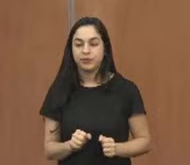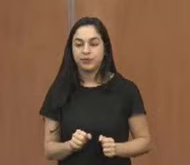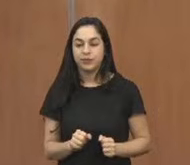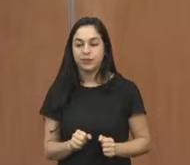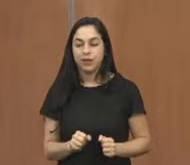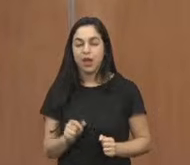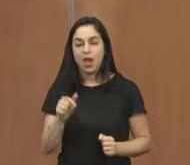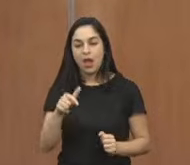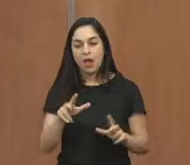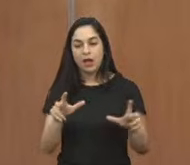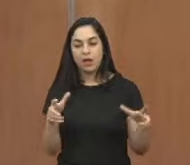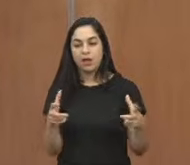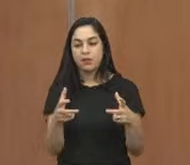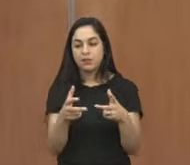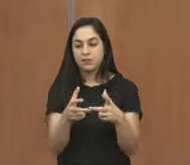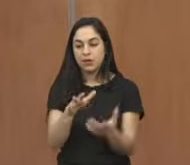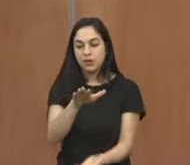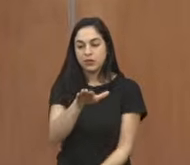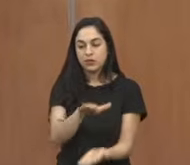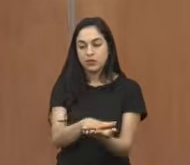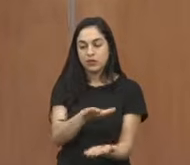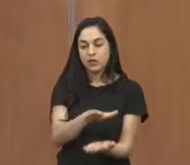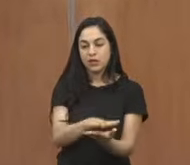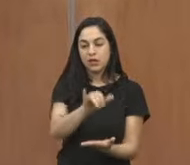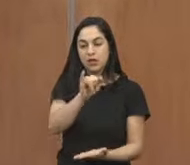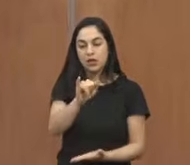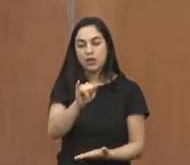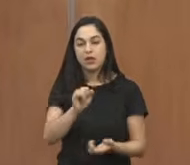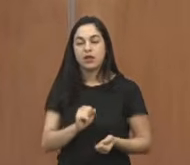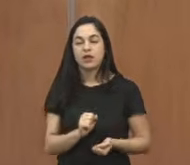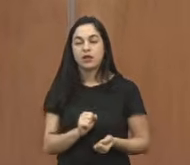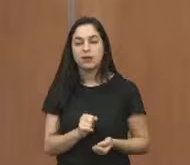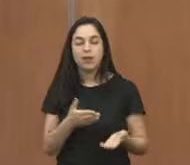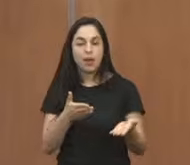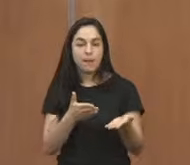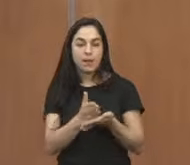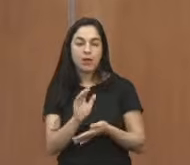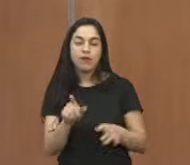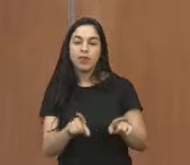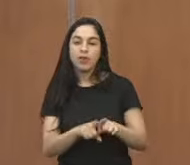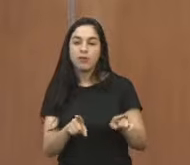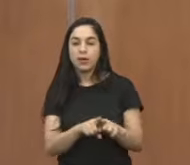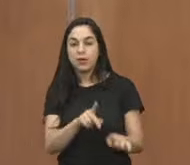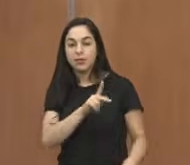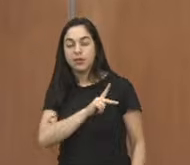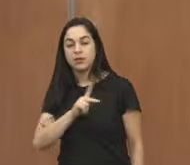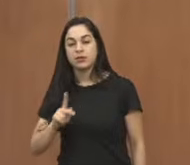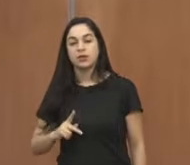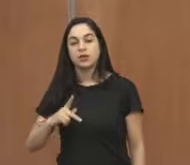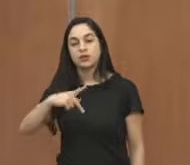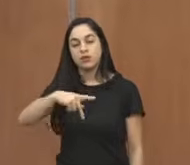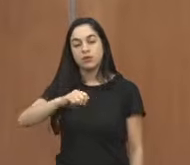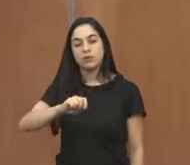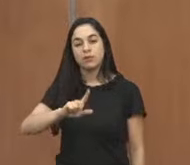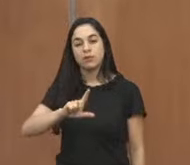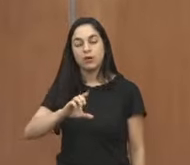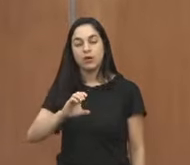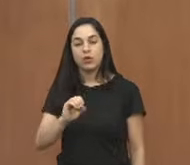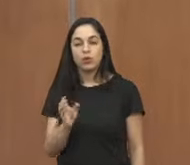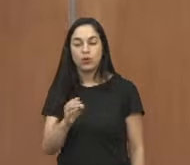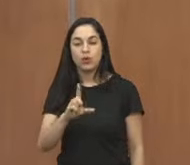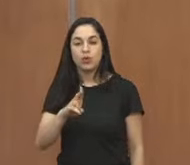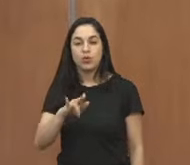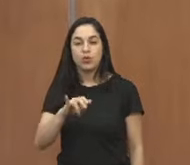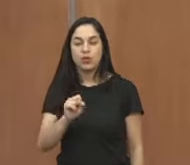A Câmara Municipal de Jacareí aprova e o seu presidente, vereador Paulo Luiz Santos, promulga a